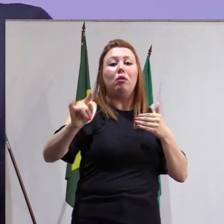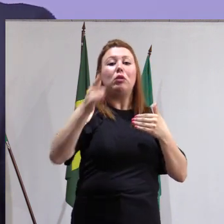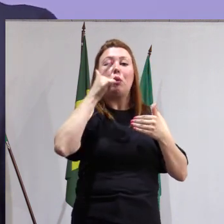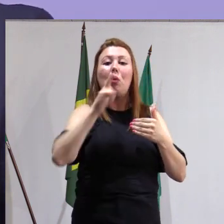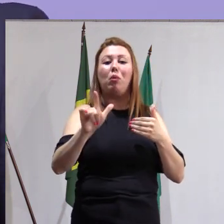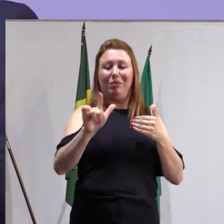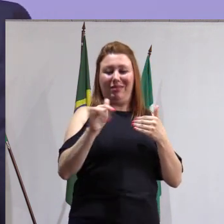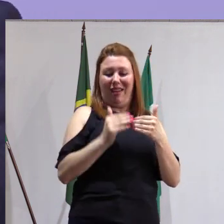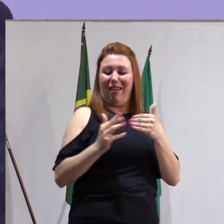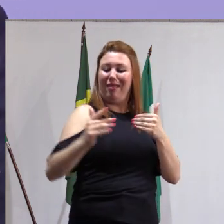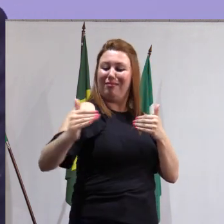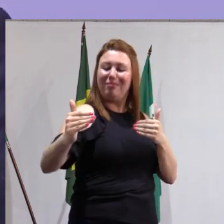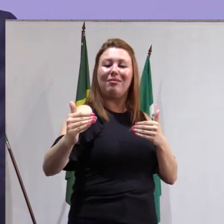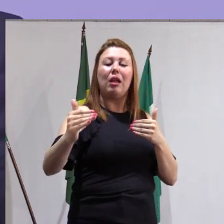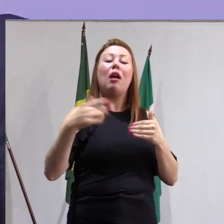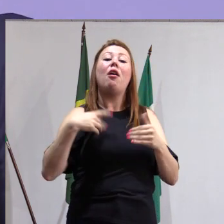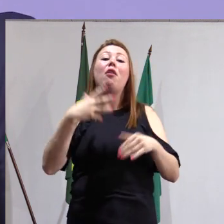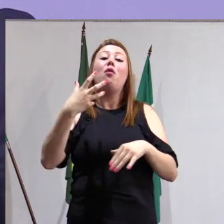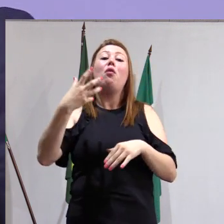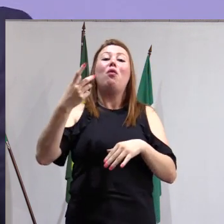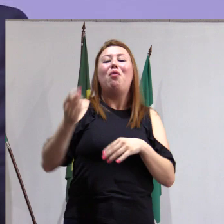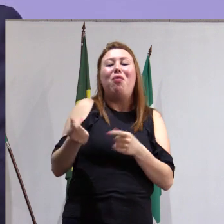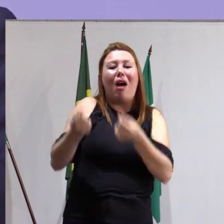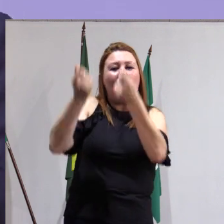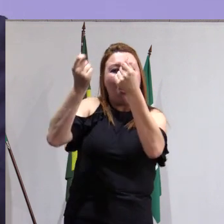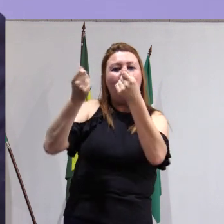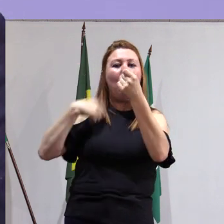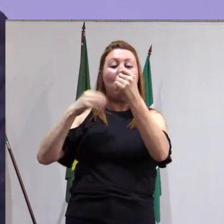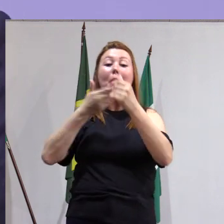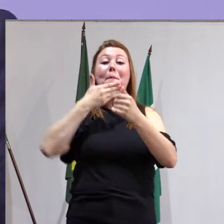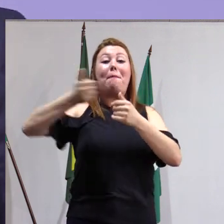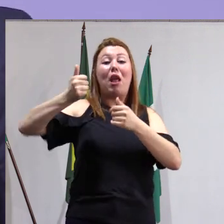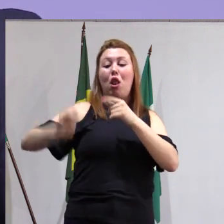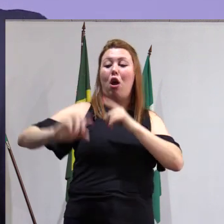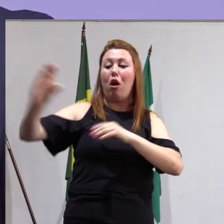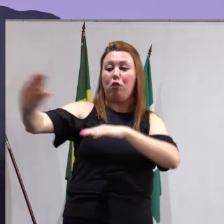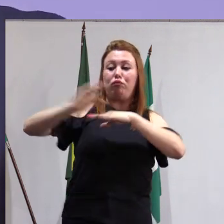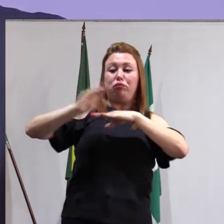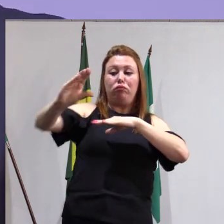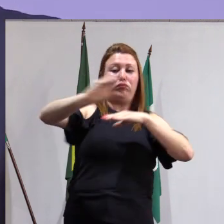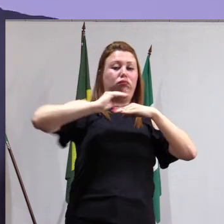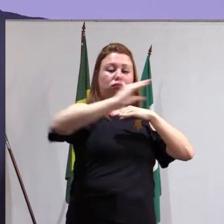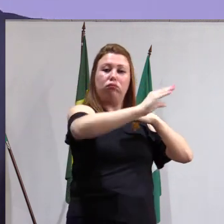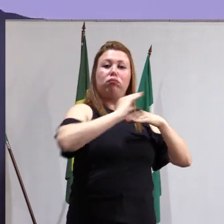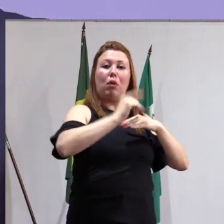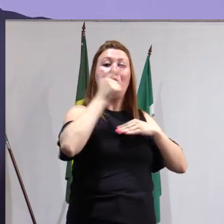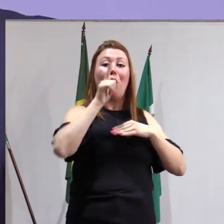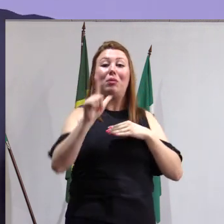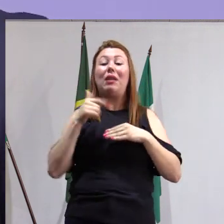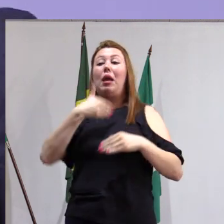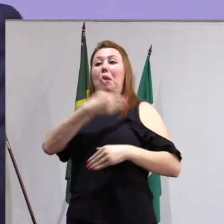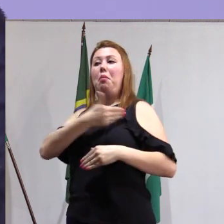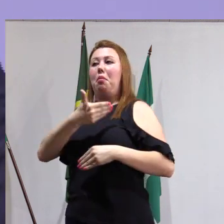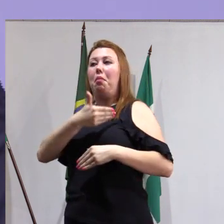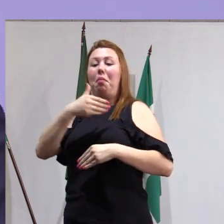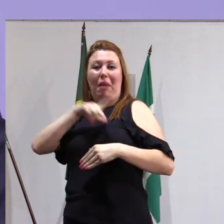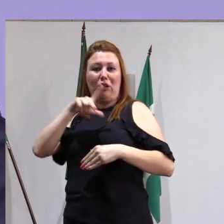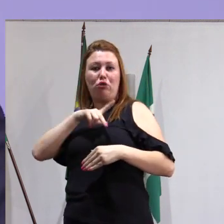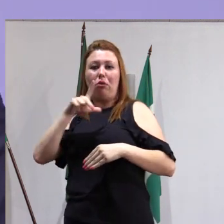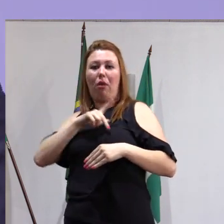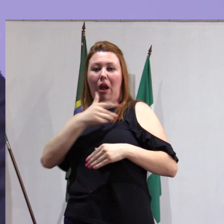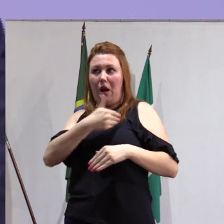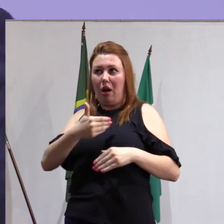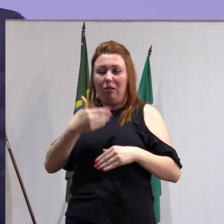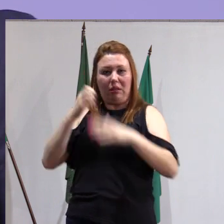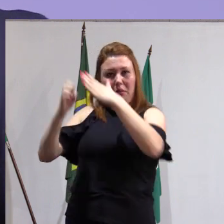orçamento, valores adicionais, suplementares, em que a universidade vai obter novos recursos por meio de parcerias com a iniciativa privada, dentre outros.